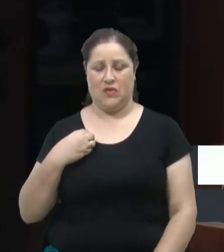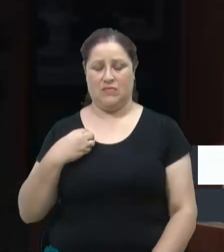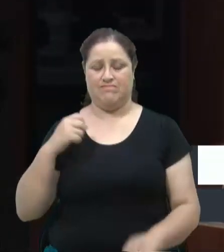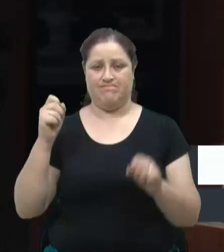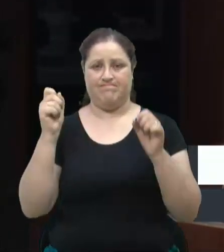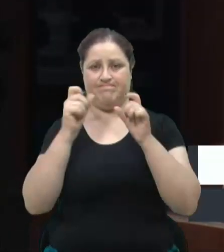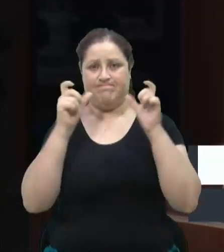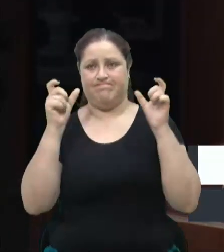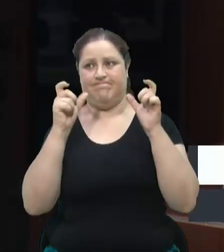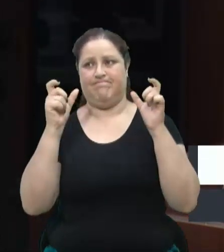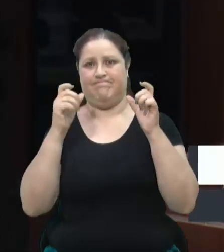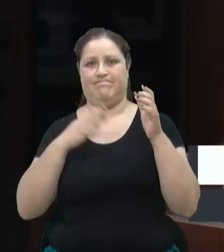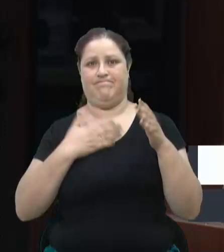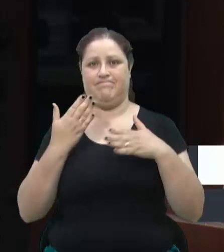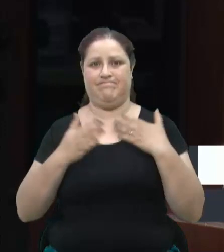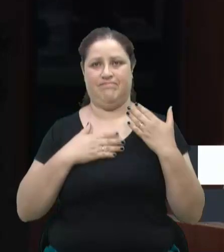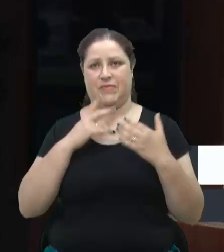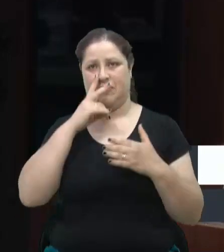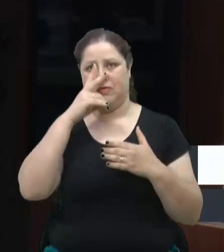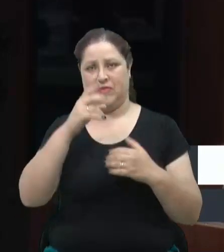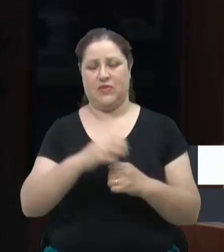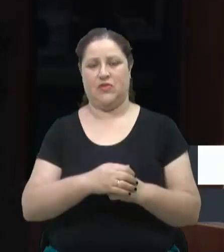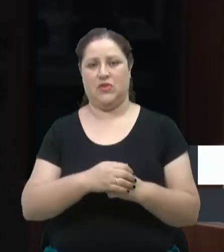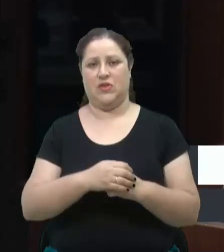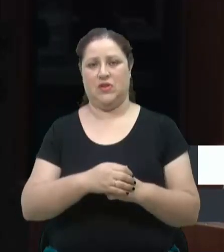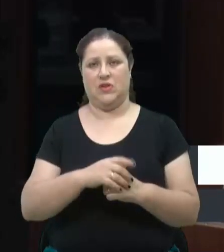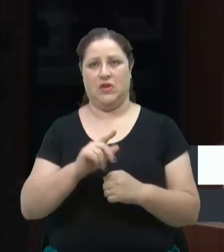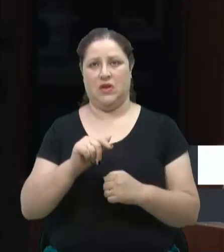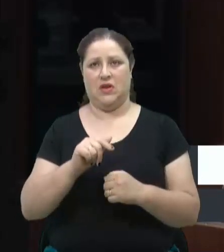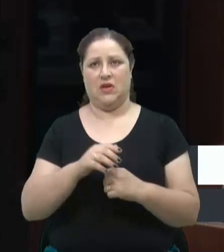apavorados, não. Apavorados é muito forte. Eles estão